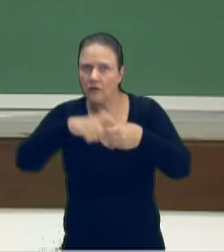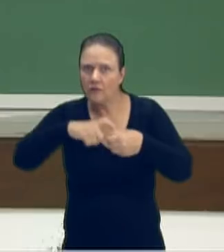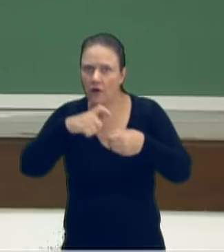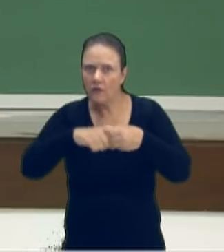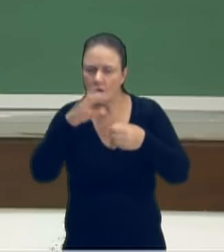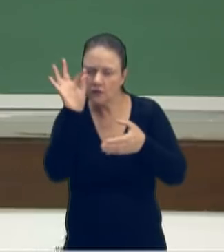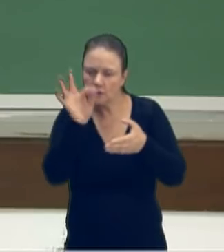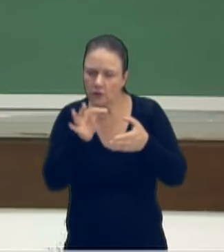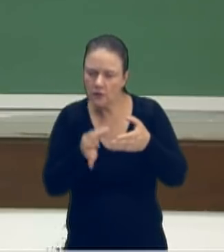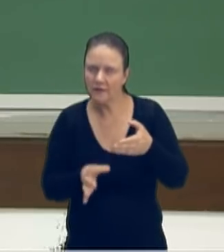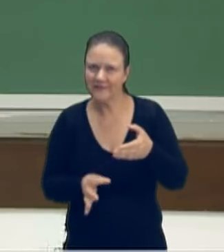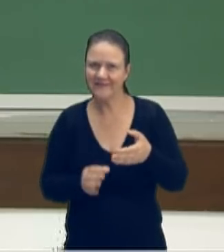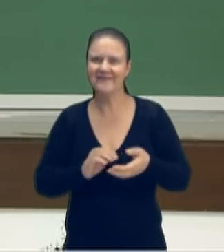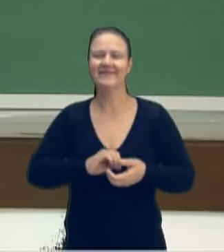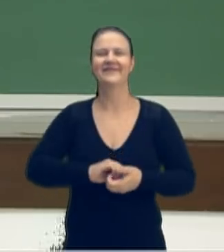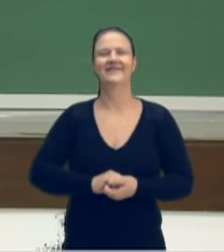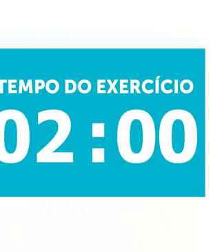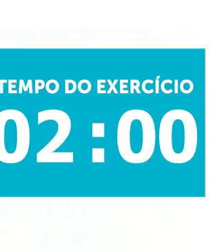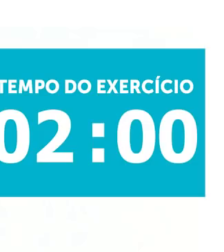fazendo a correção com vocês.